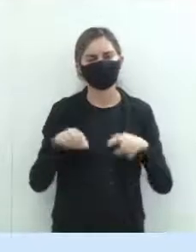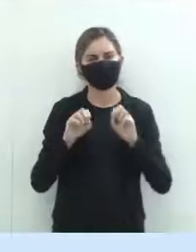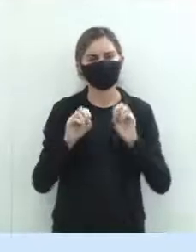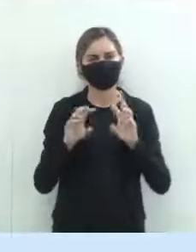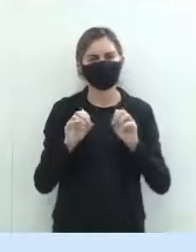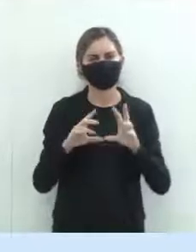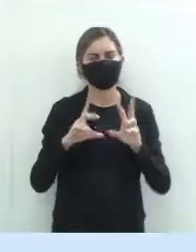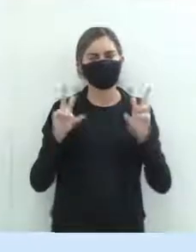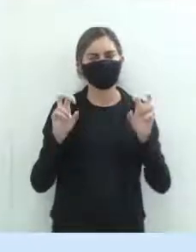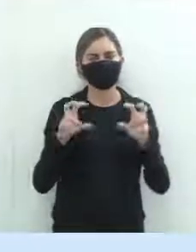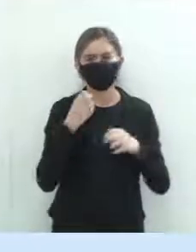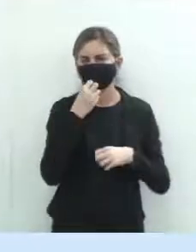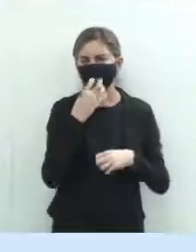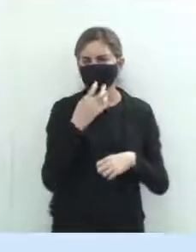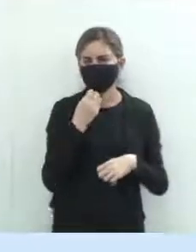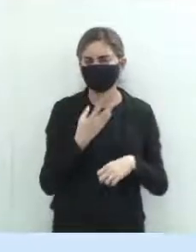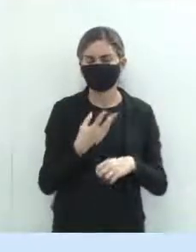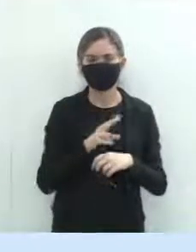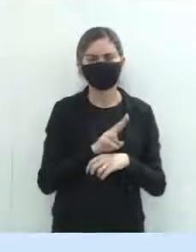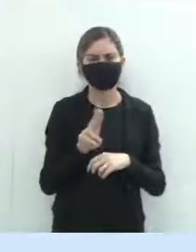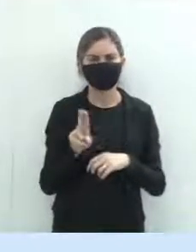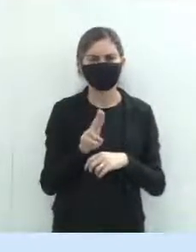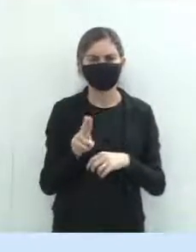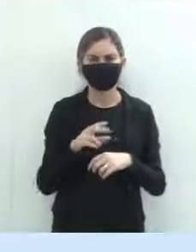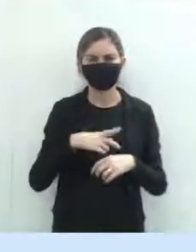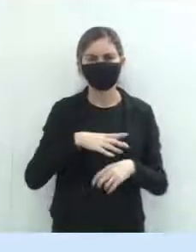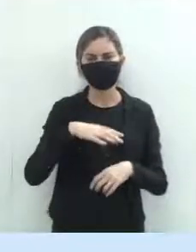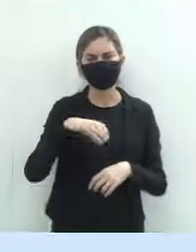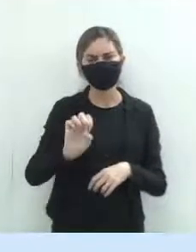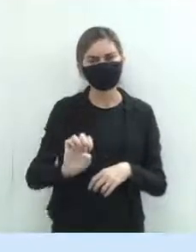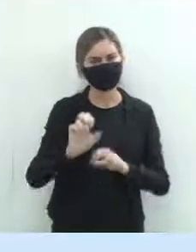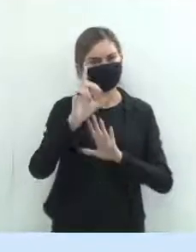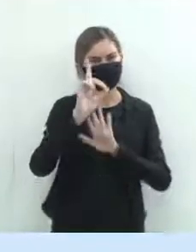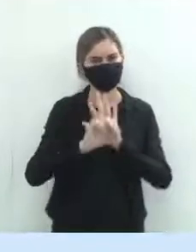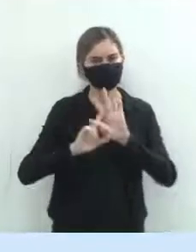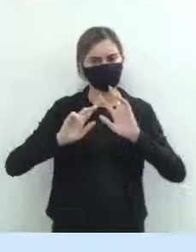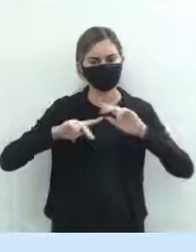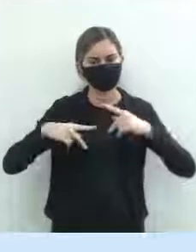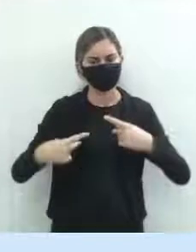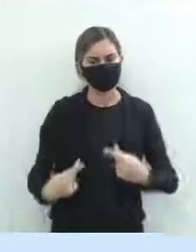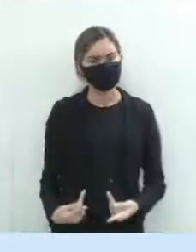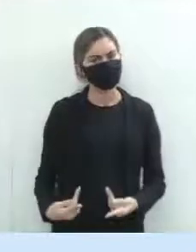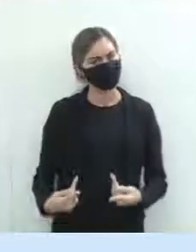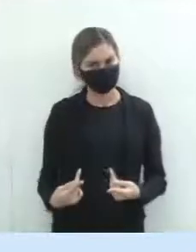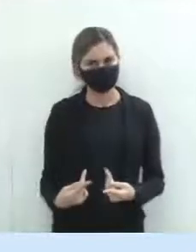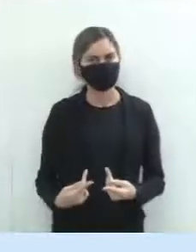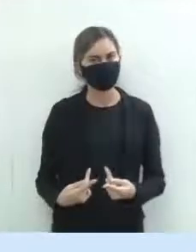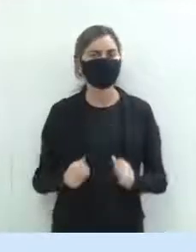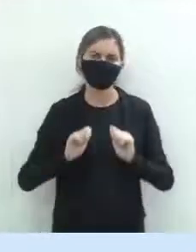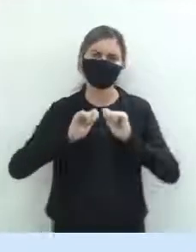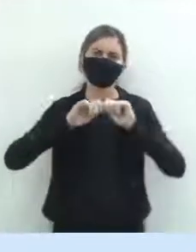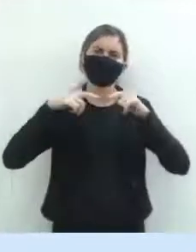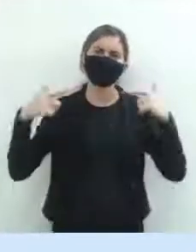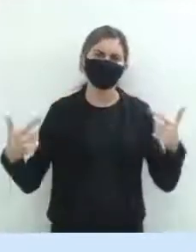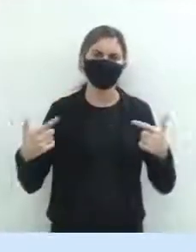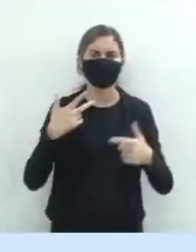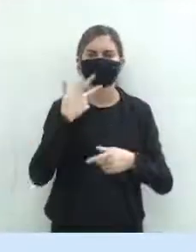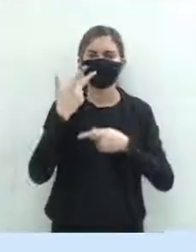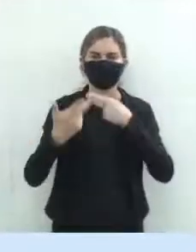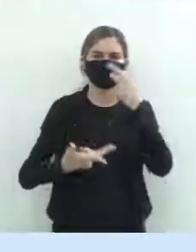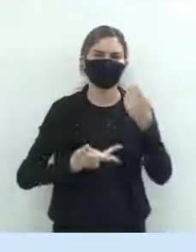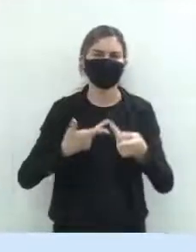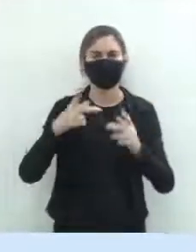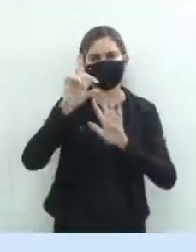tema muito bom. É um tema chamado Ética e Direitos Humanos. Claro, quando a gente fala